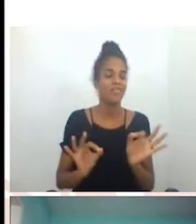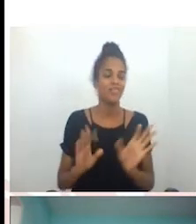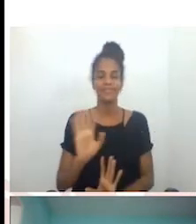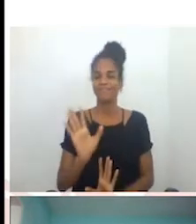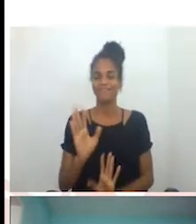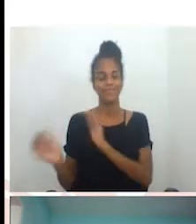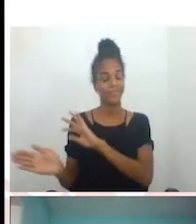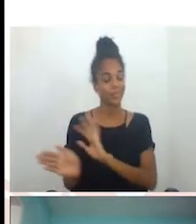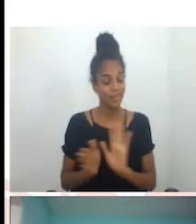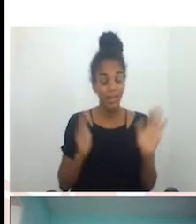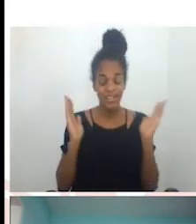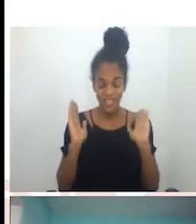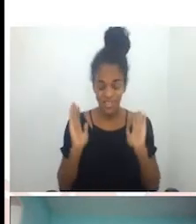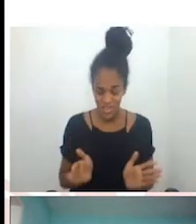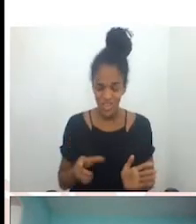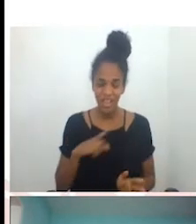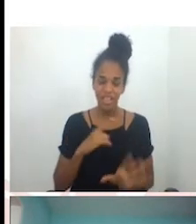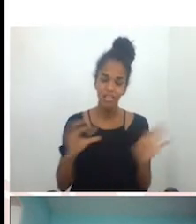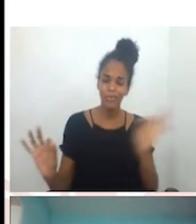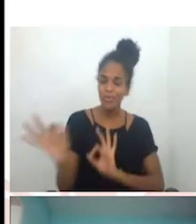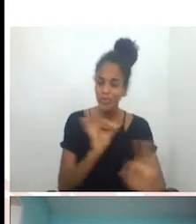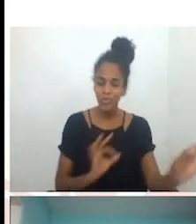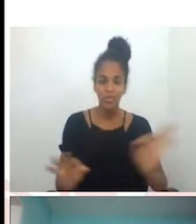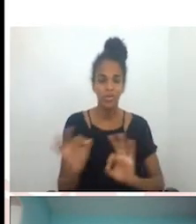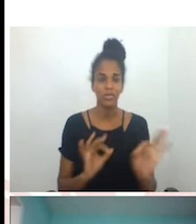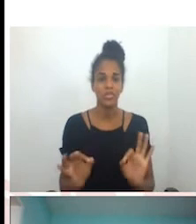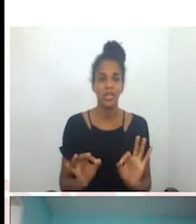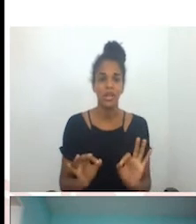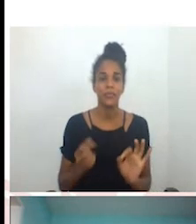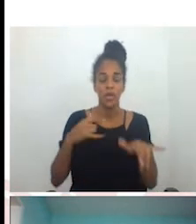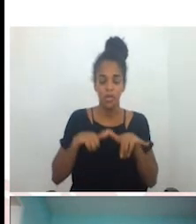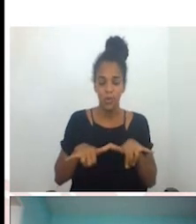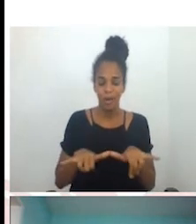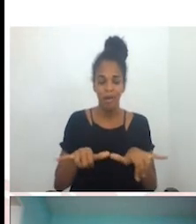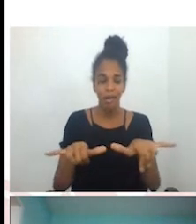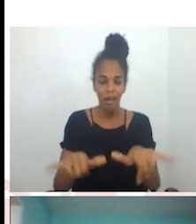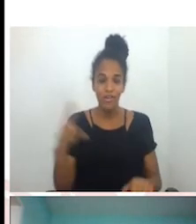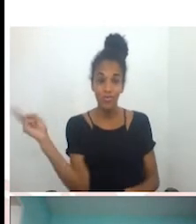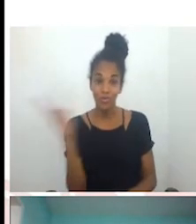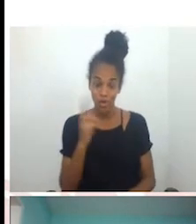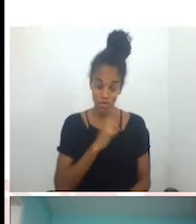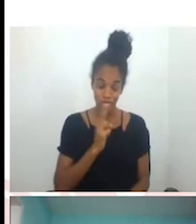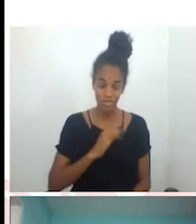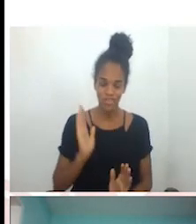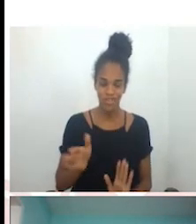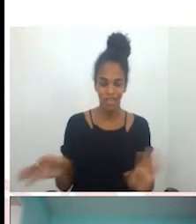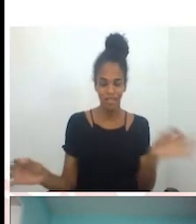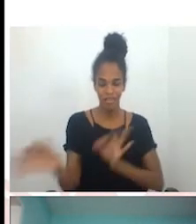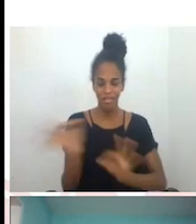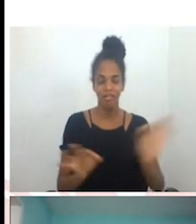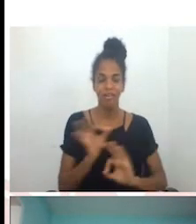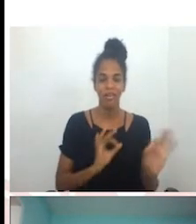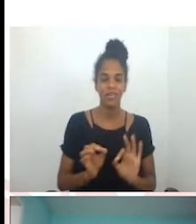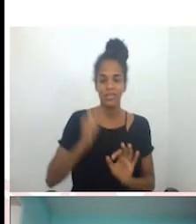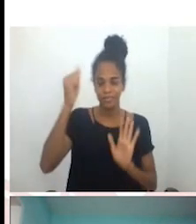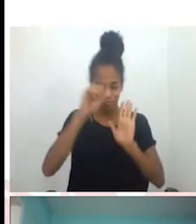e checa o carrinho de urgência, quando ele está no setor do Covid, ele tem que checar o carrinho de urgência e resolver essas peculiaridades que só